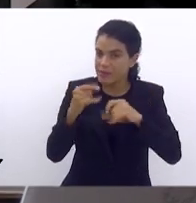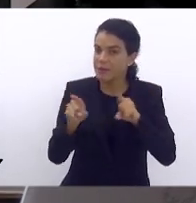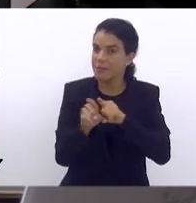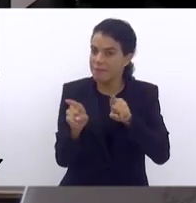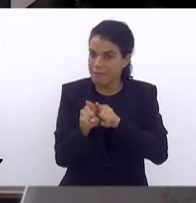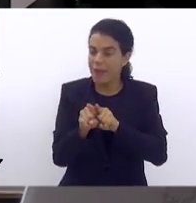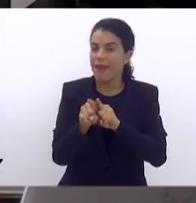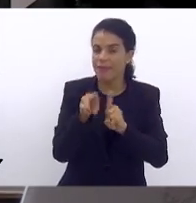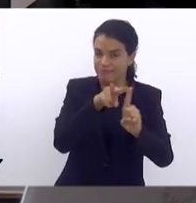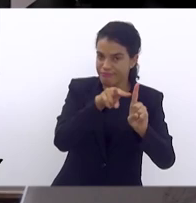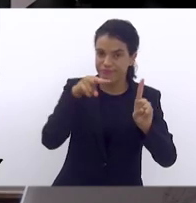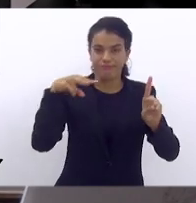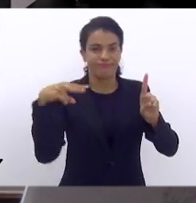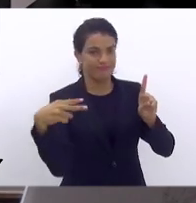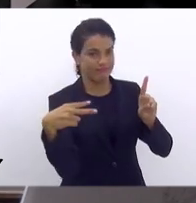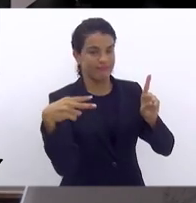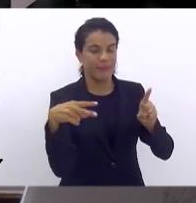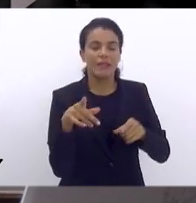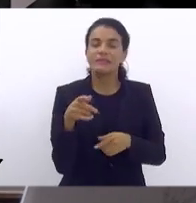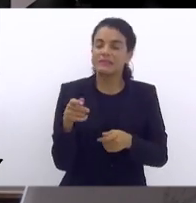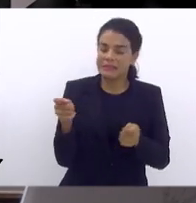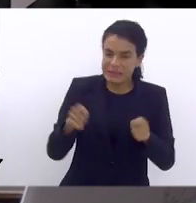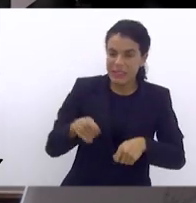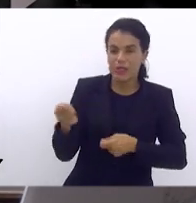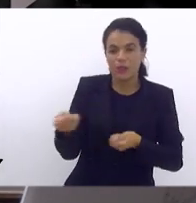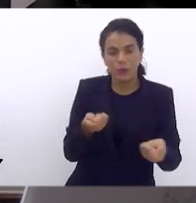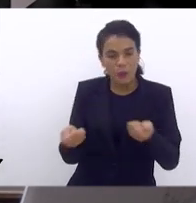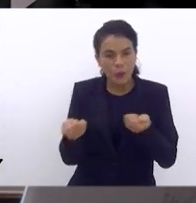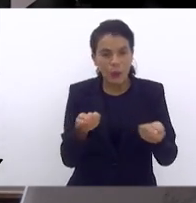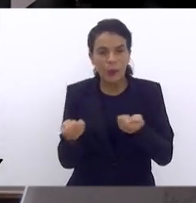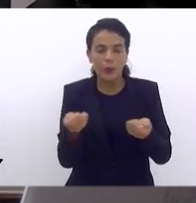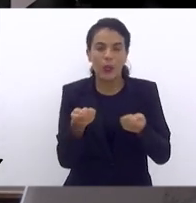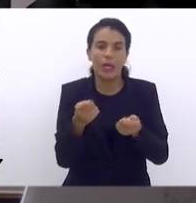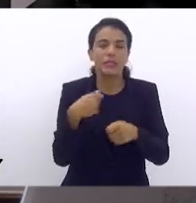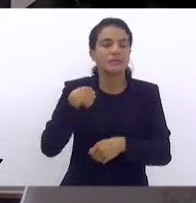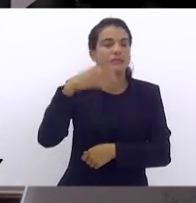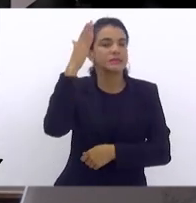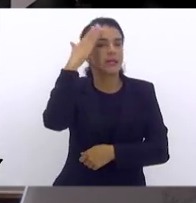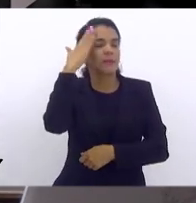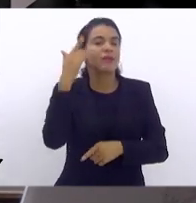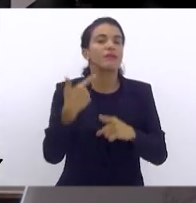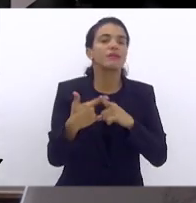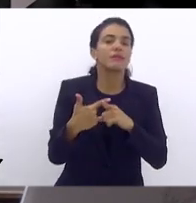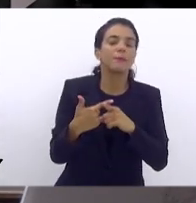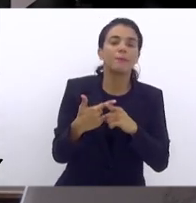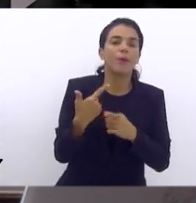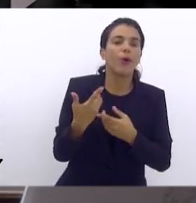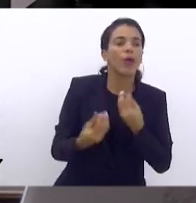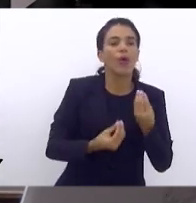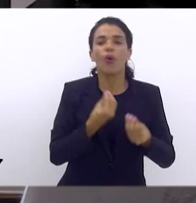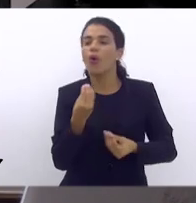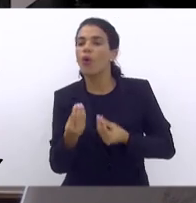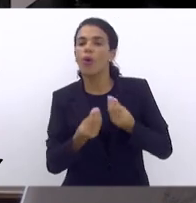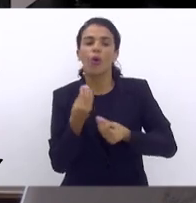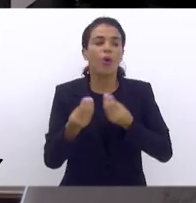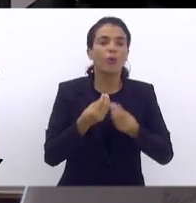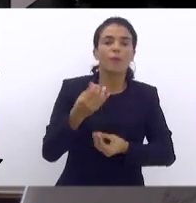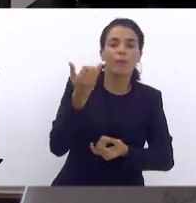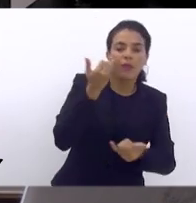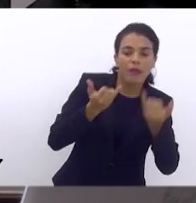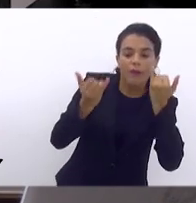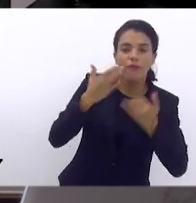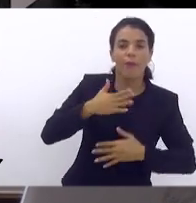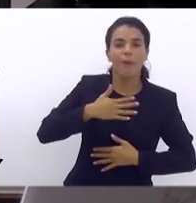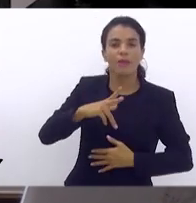sentido a gente tem sim controlar e saber onde os nossos dados estão sendo utilizados